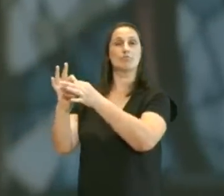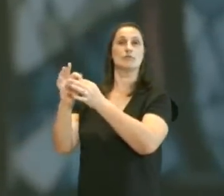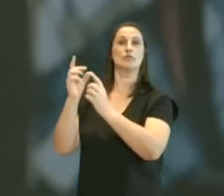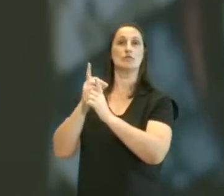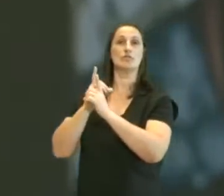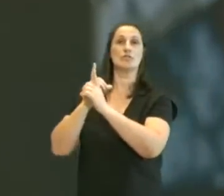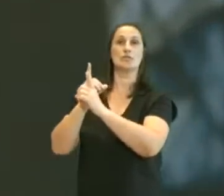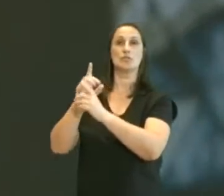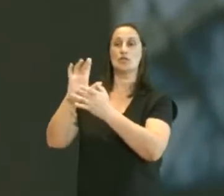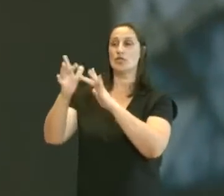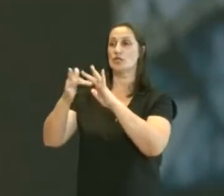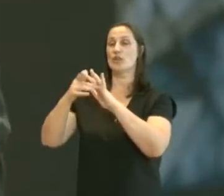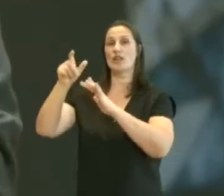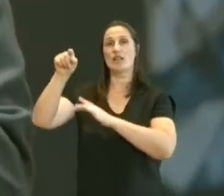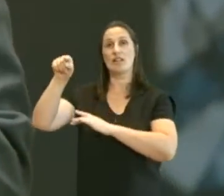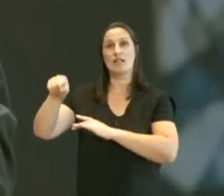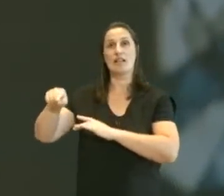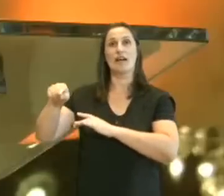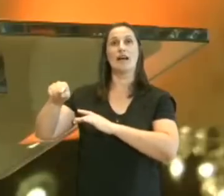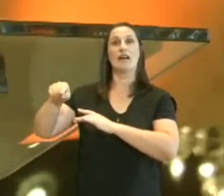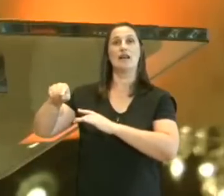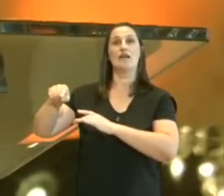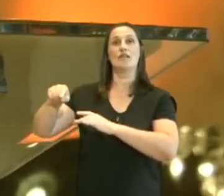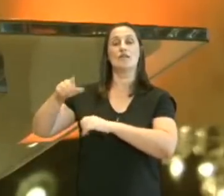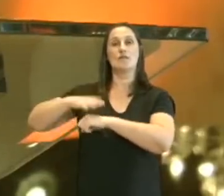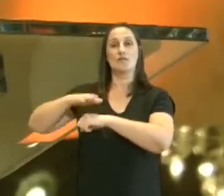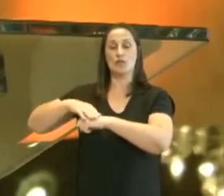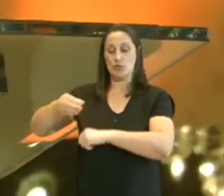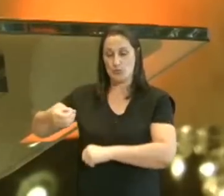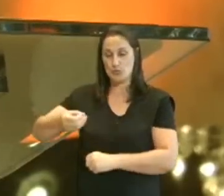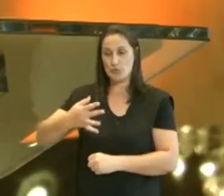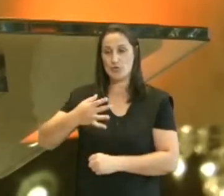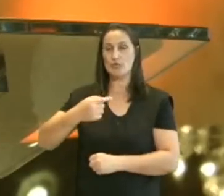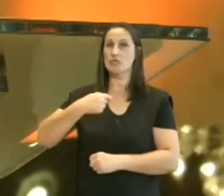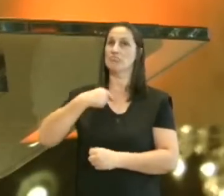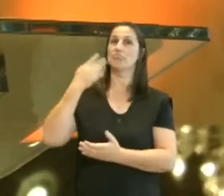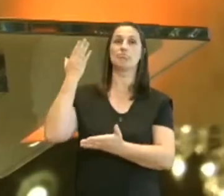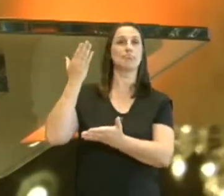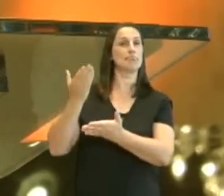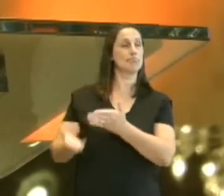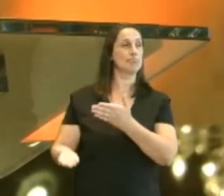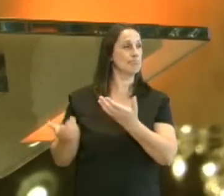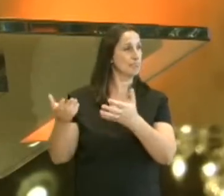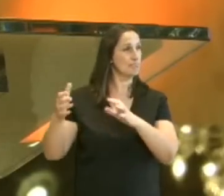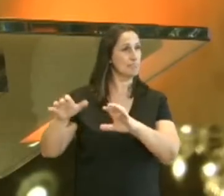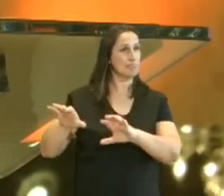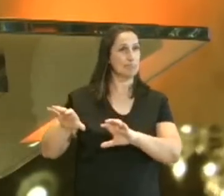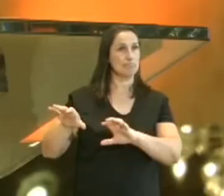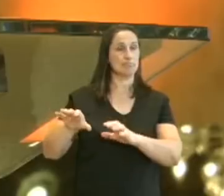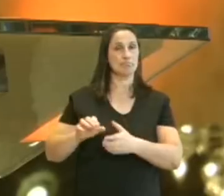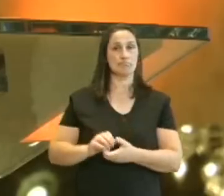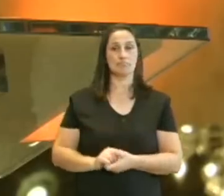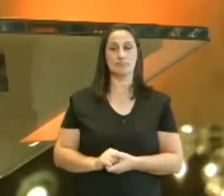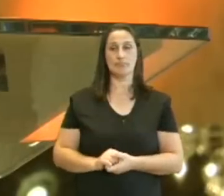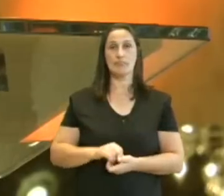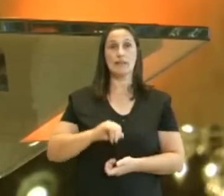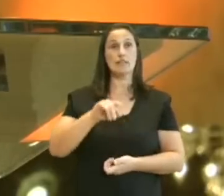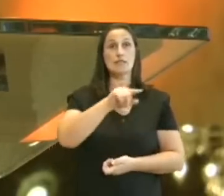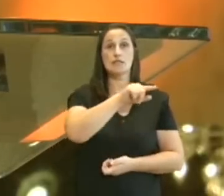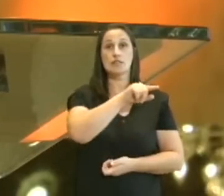e Ele deve estar fazendo algo novo, e eu não quero perder isso. Por isso, se hoje